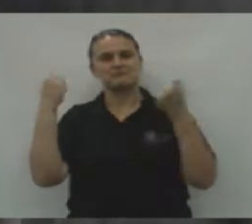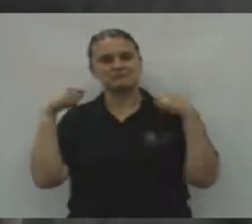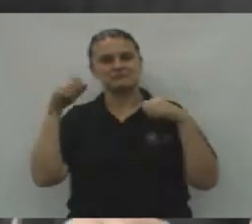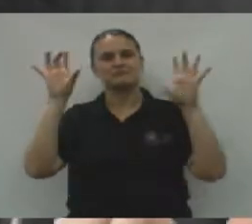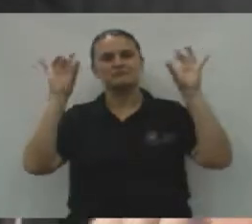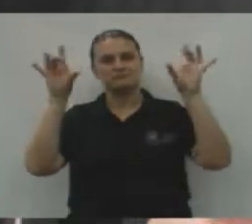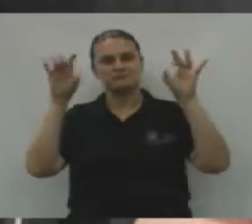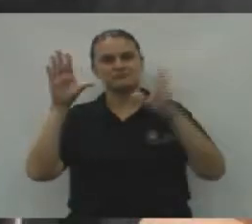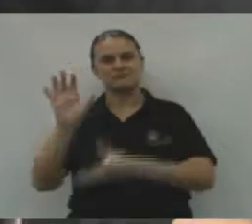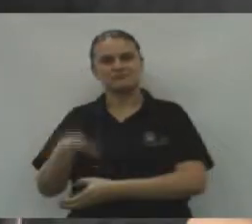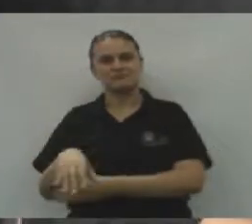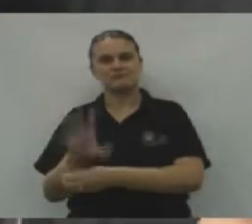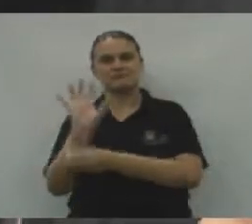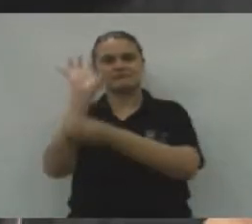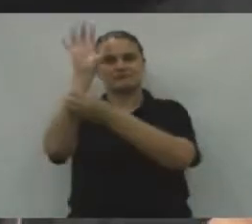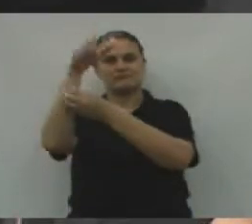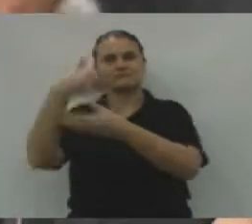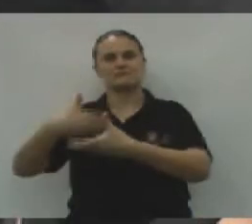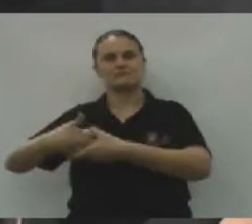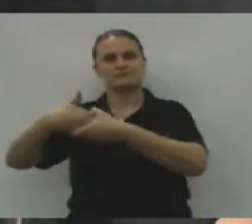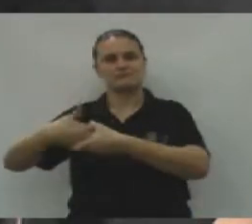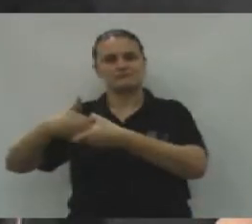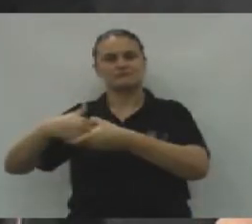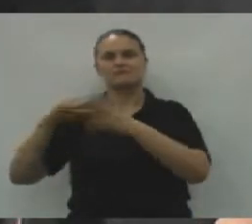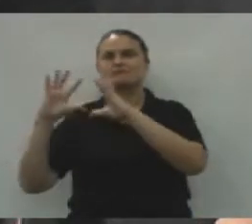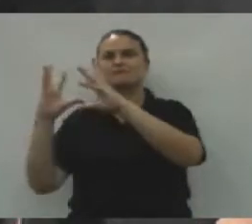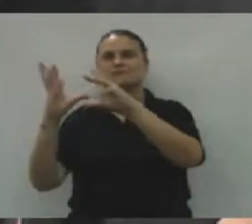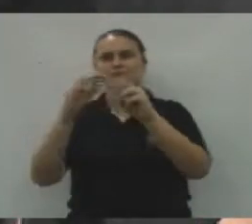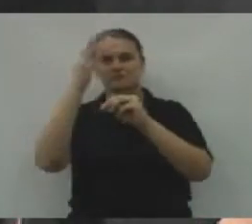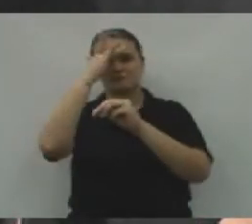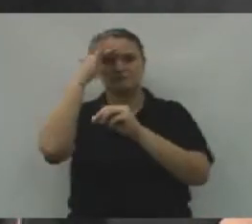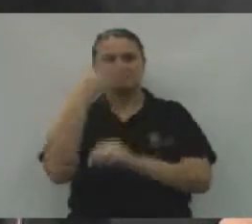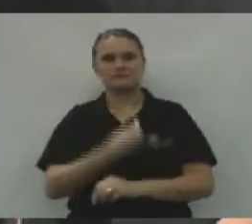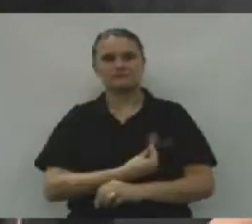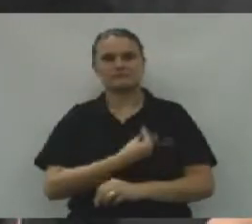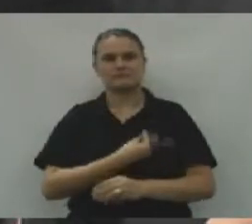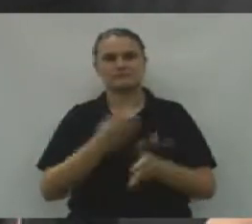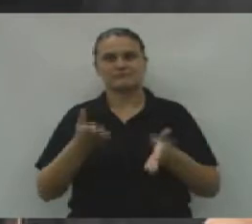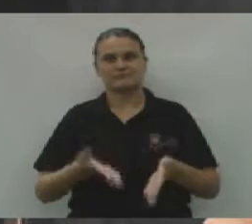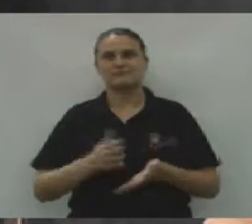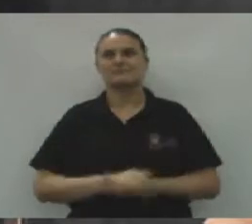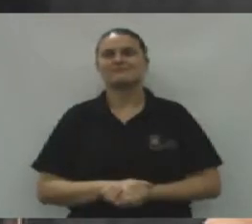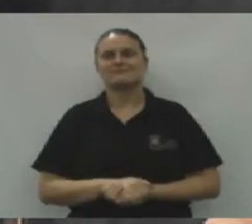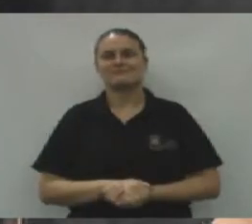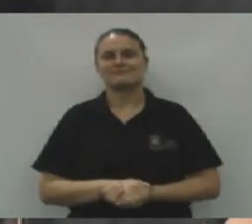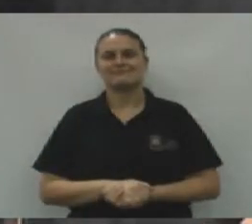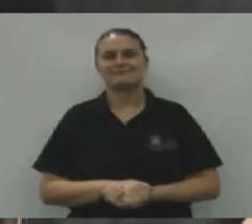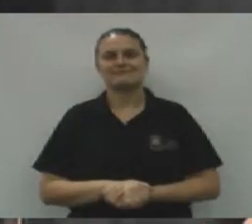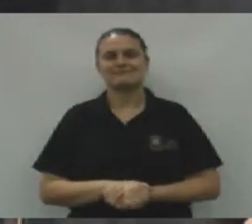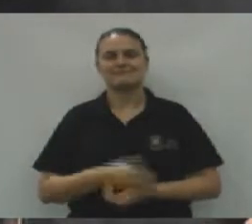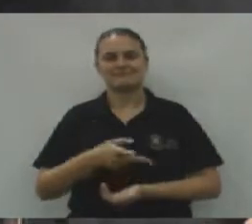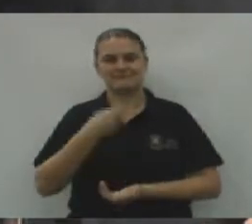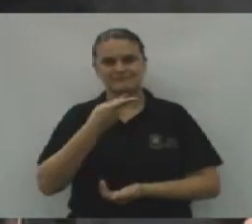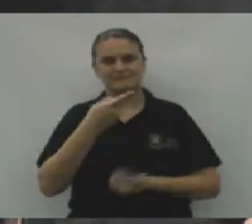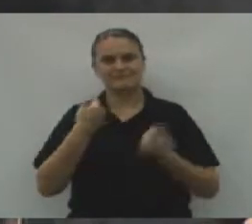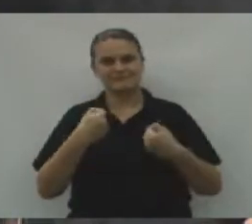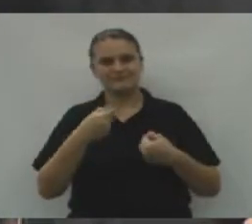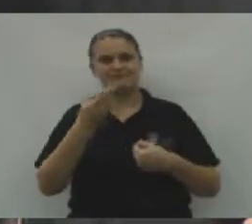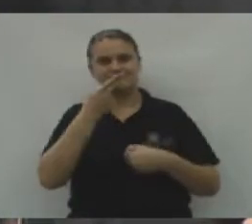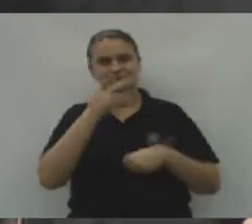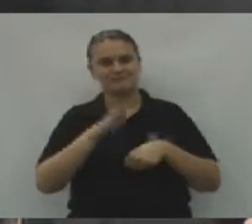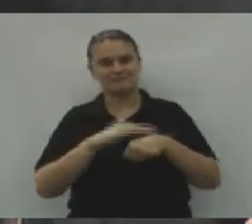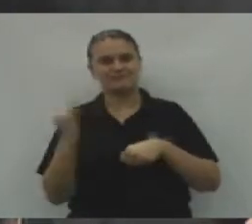nacional em basquete, cumprimentar todos os demais presentes na noite de hoje. Dizer que preciso fazer um destaque